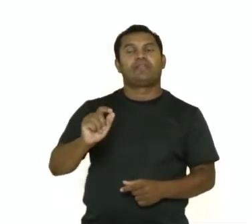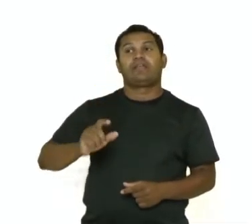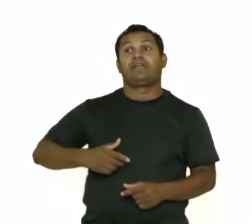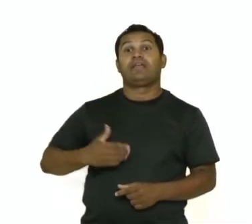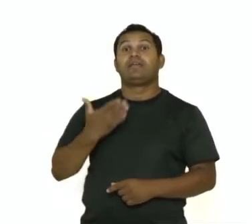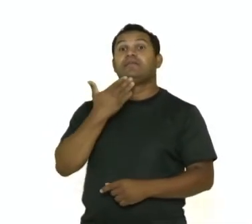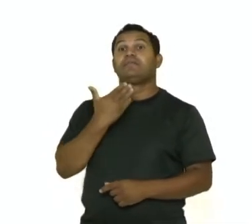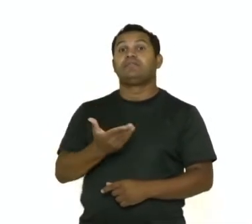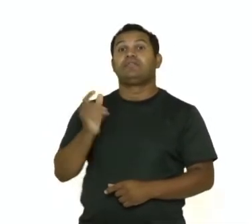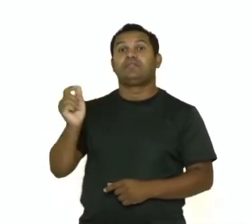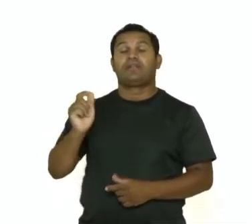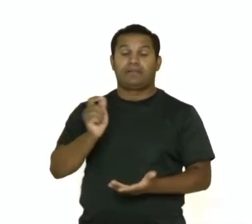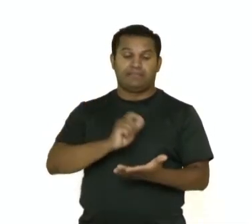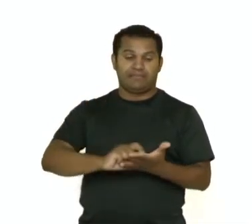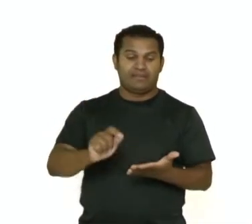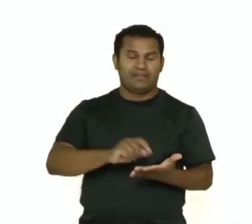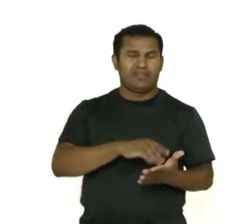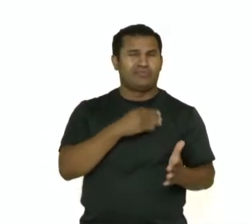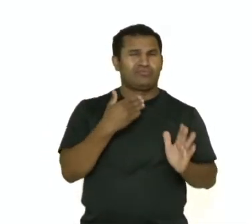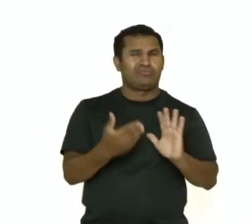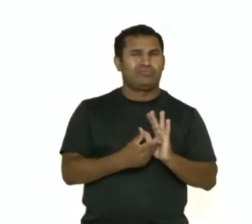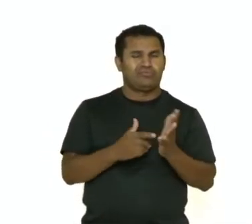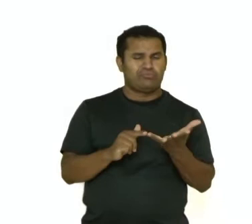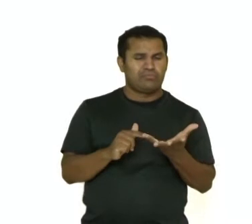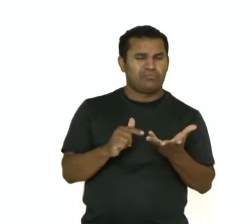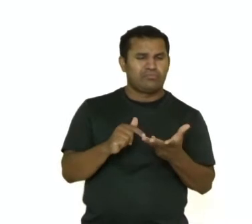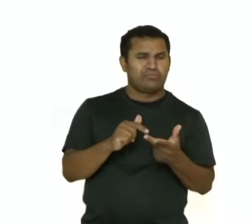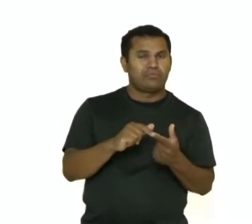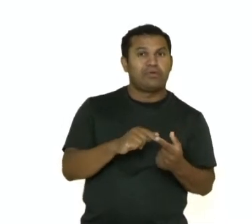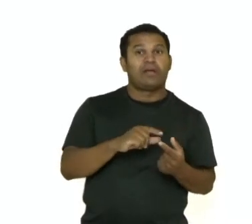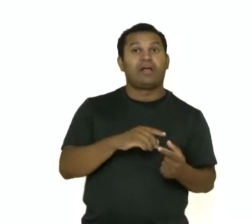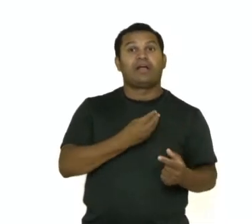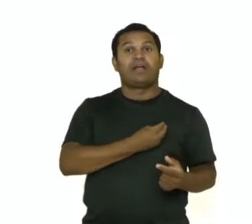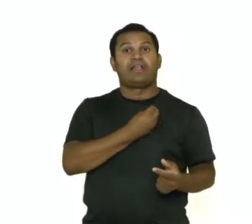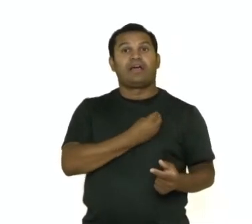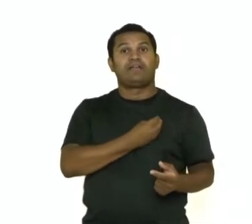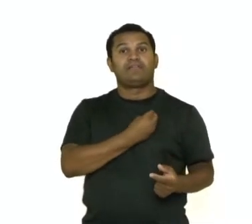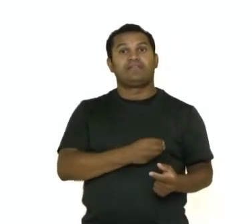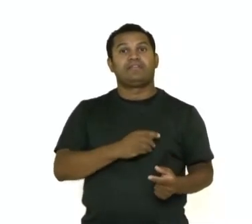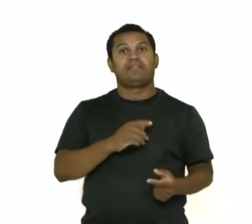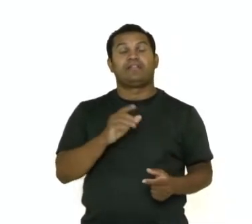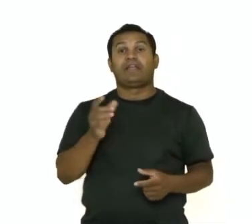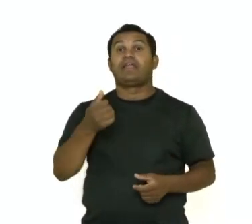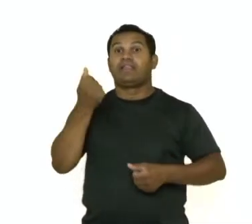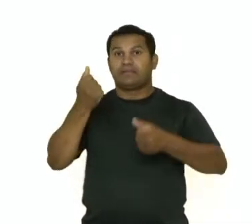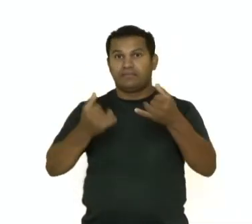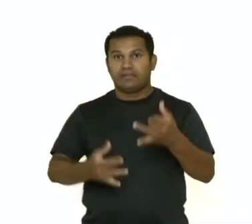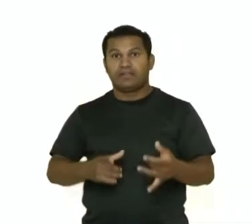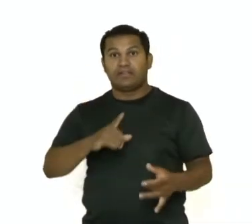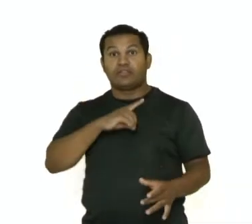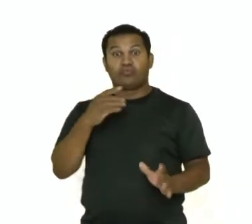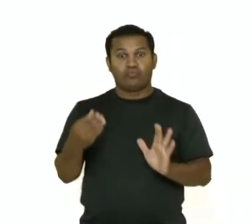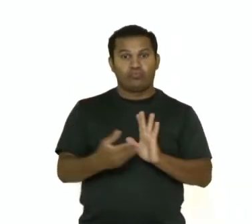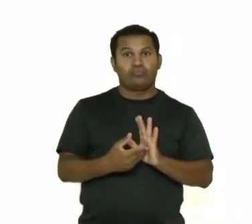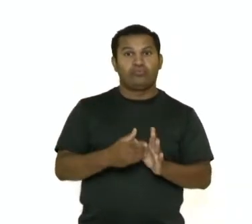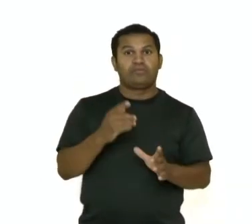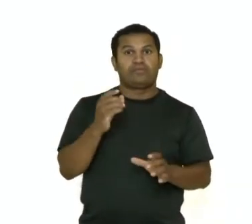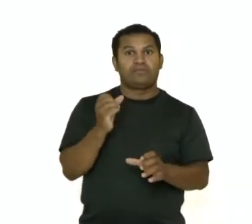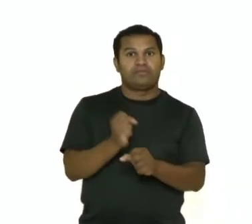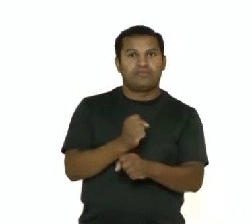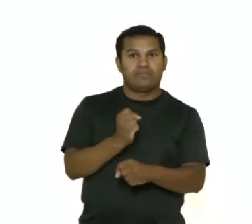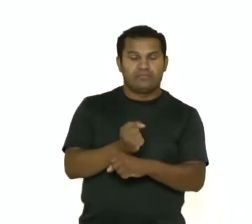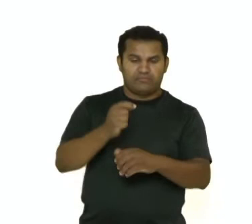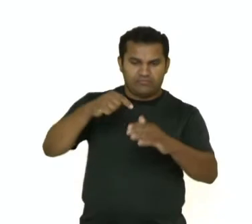acontecido, descrevendo tudo da terra. Aqui em Se Plantando Tudo Dá, por exemplo. Então, as